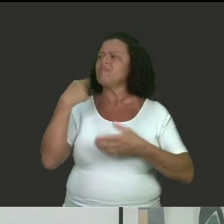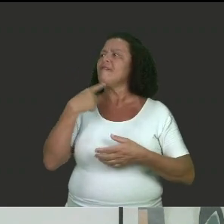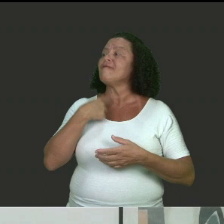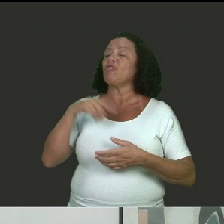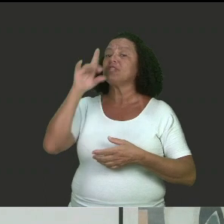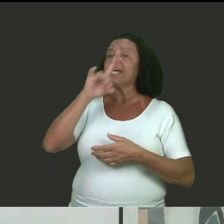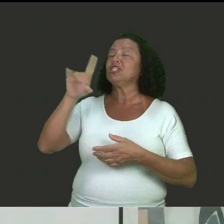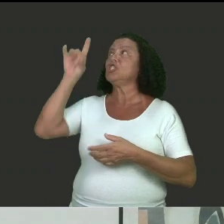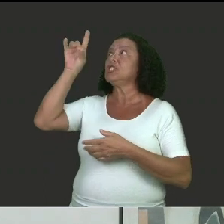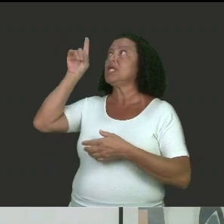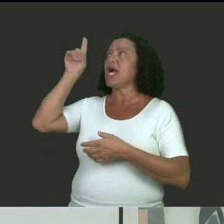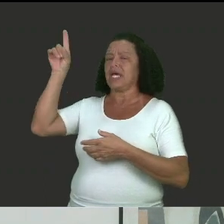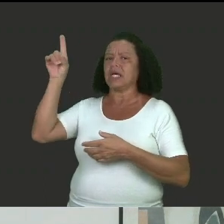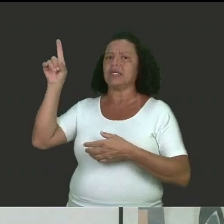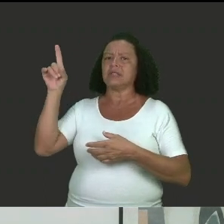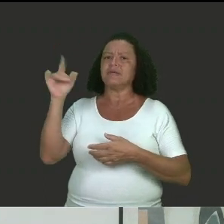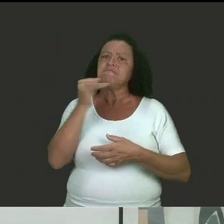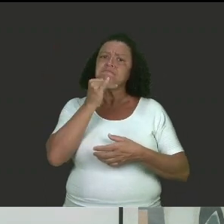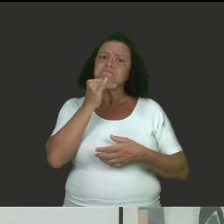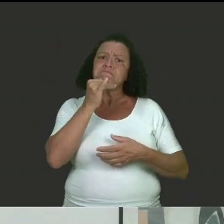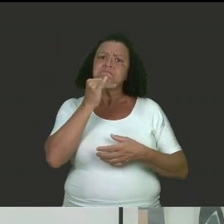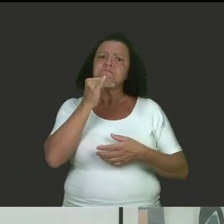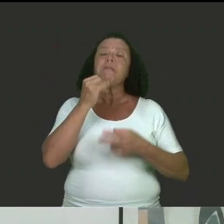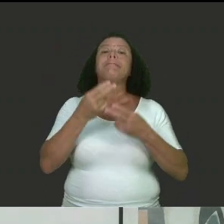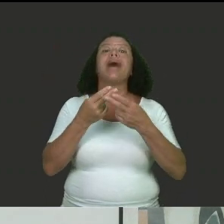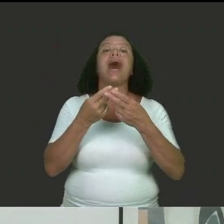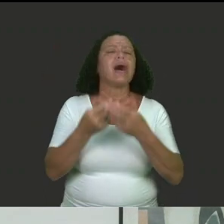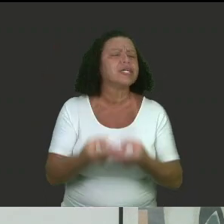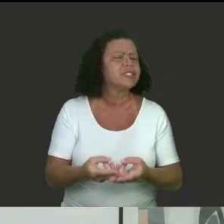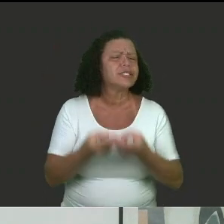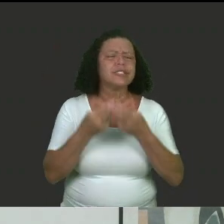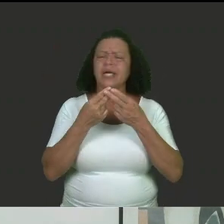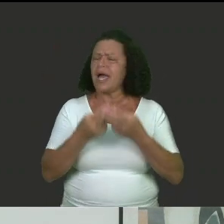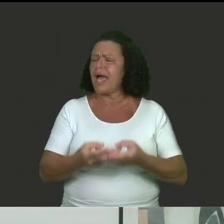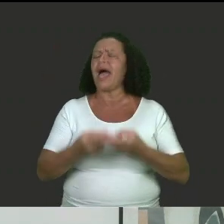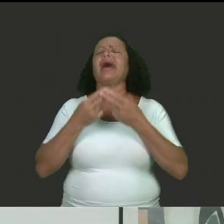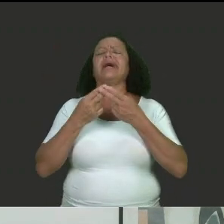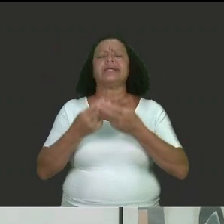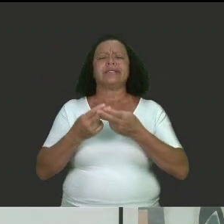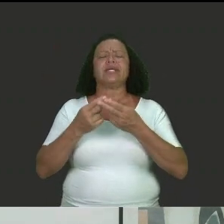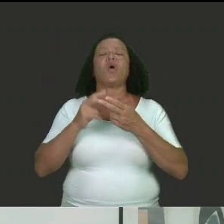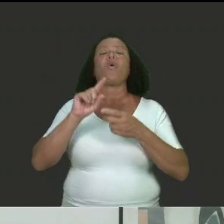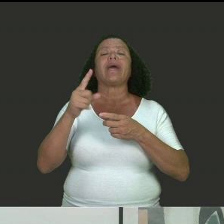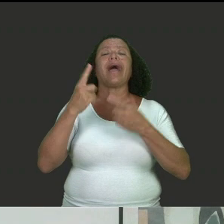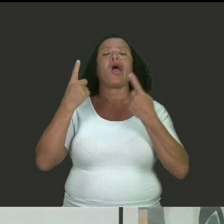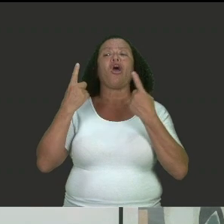Deus, sujeição paciente às contrariedades da vida,